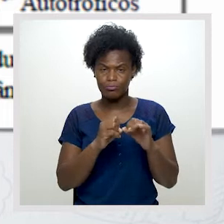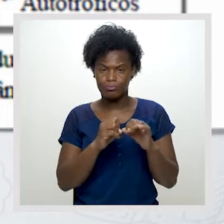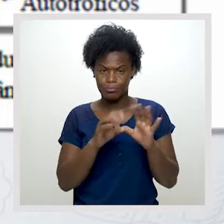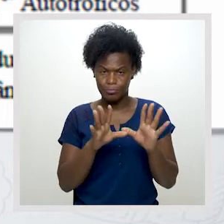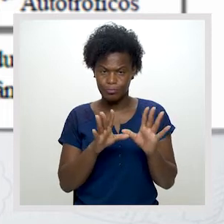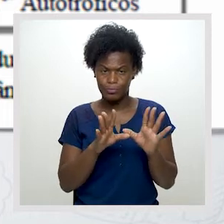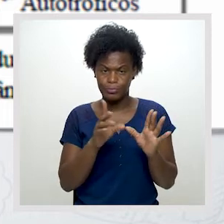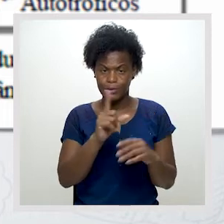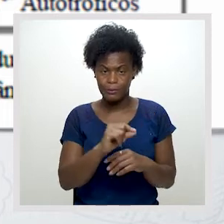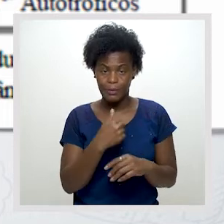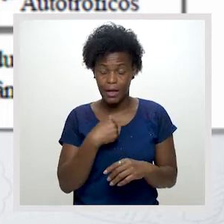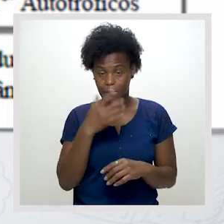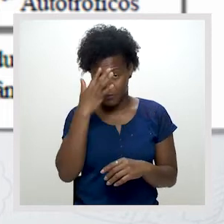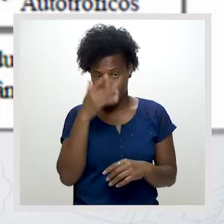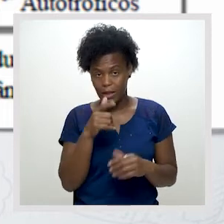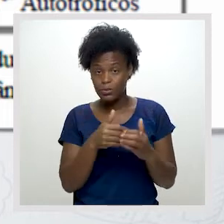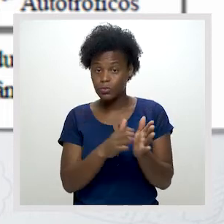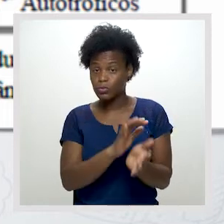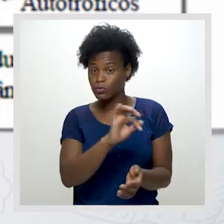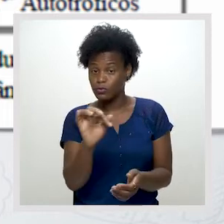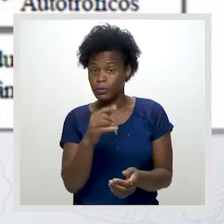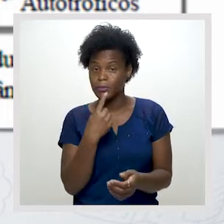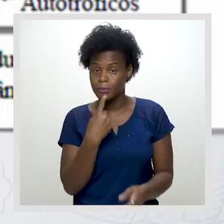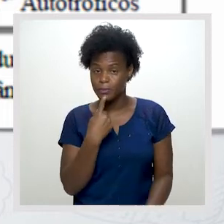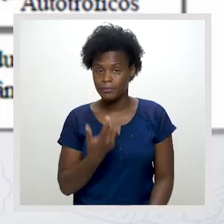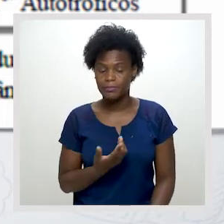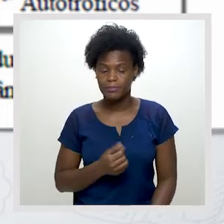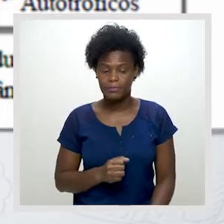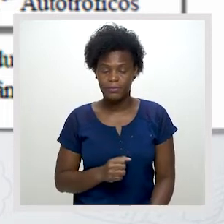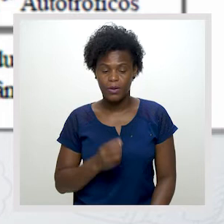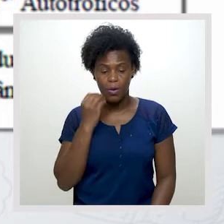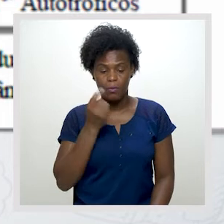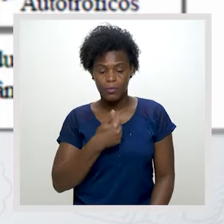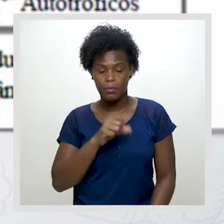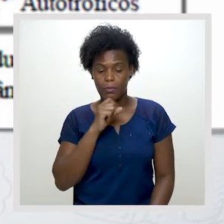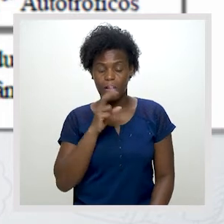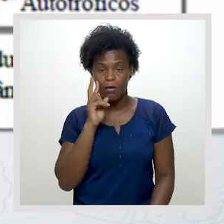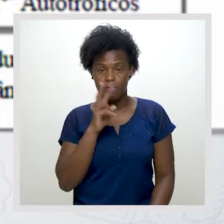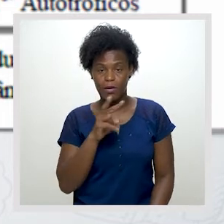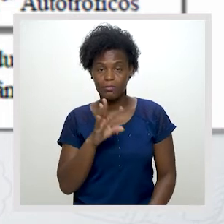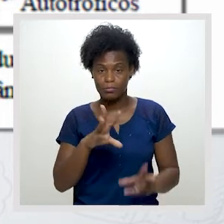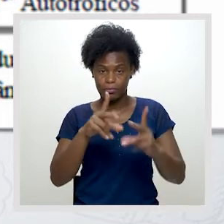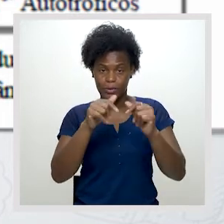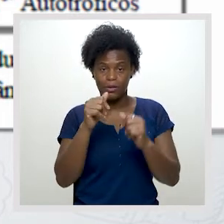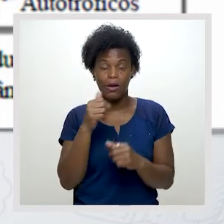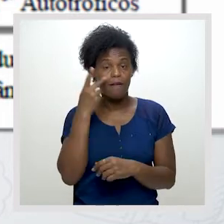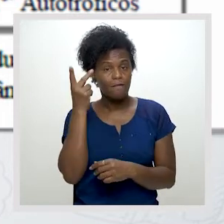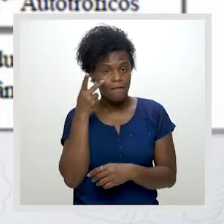eu. Espero que todos vós compreendam. Como podemos constatar aqui, na evolução